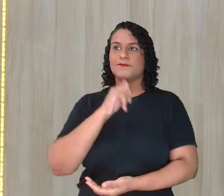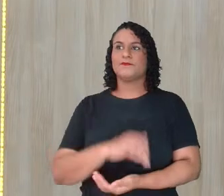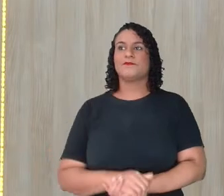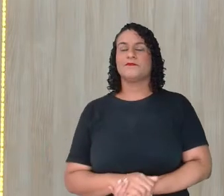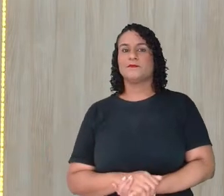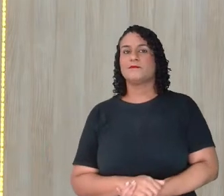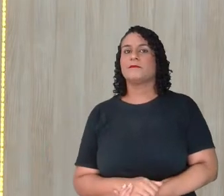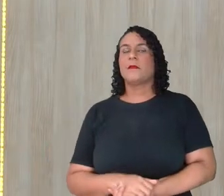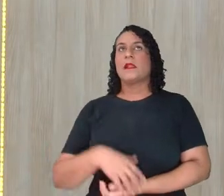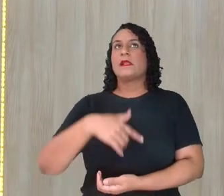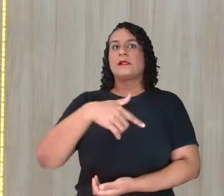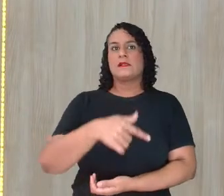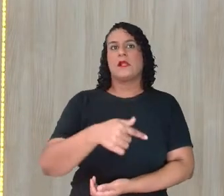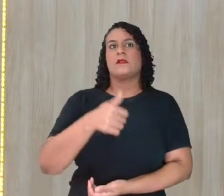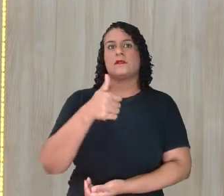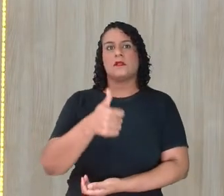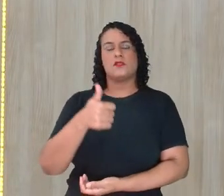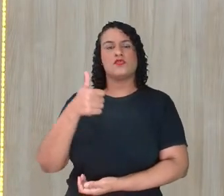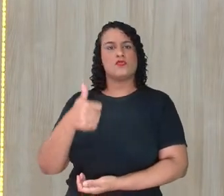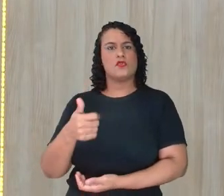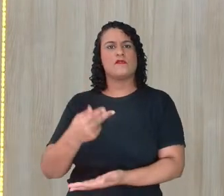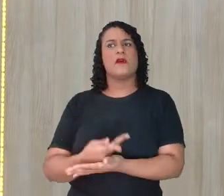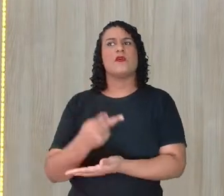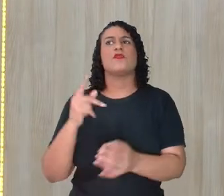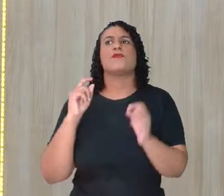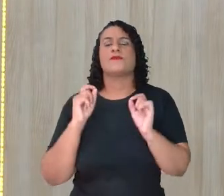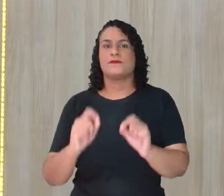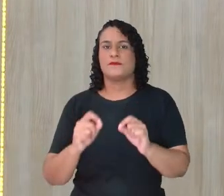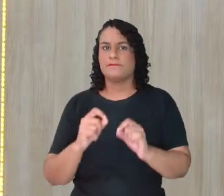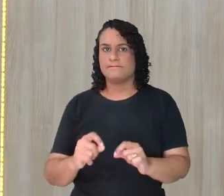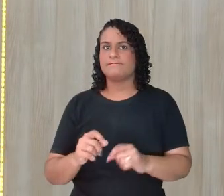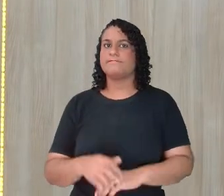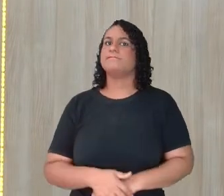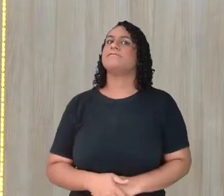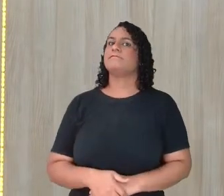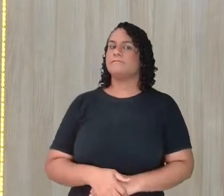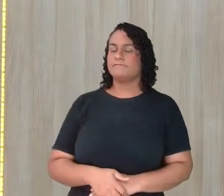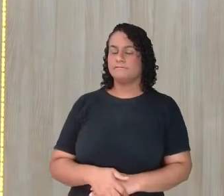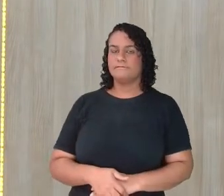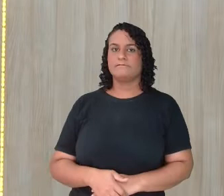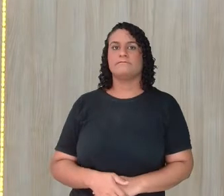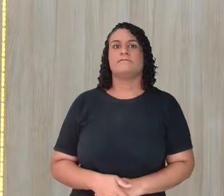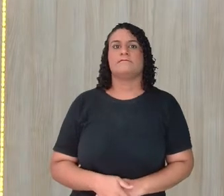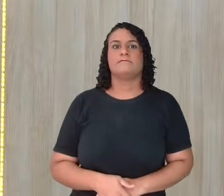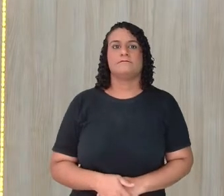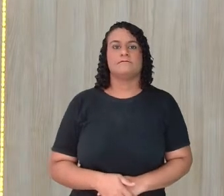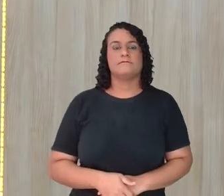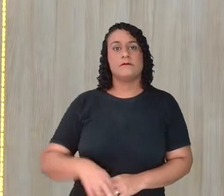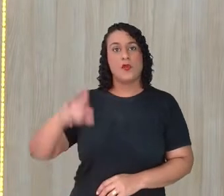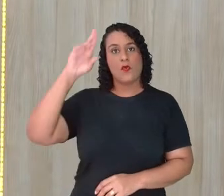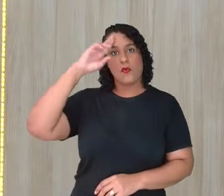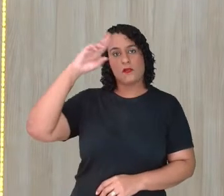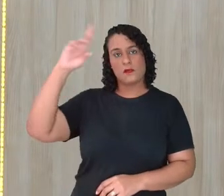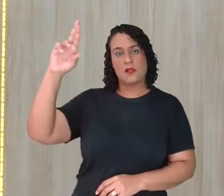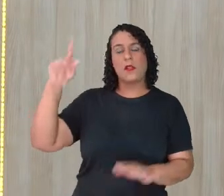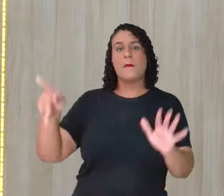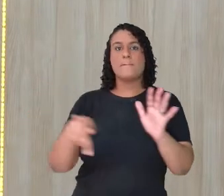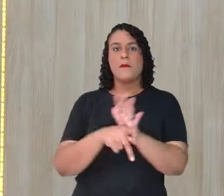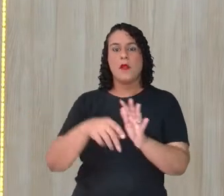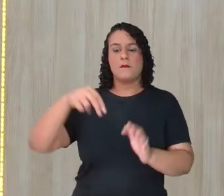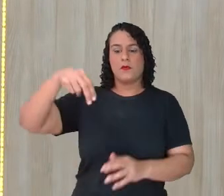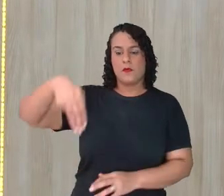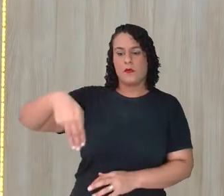a 711, né, vai acontecer o seguinte: um chefe muçulmano chamado Tariq, ele